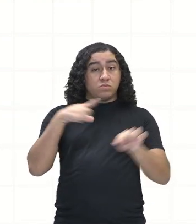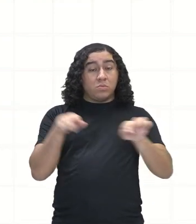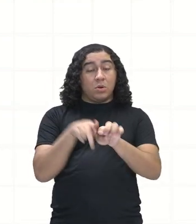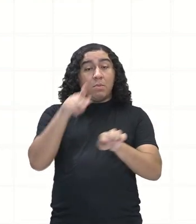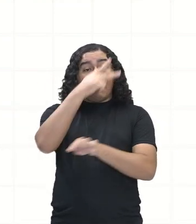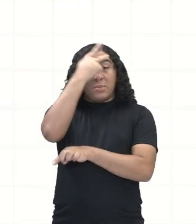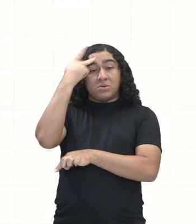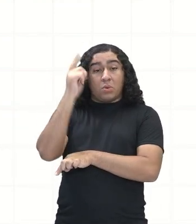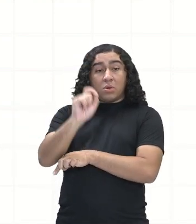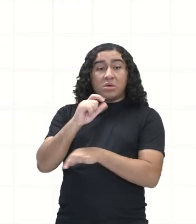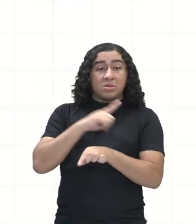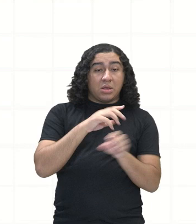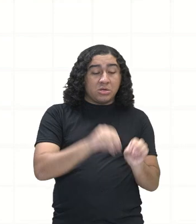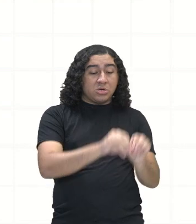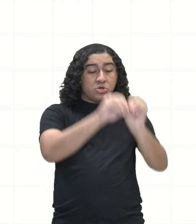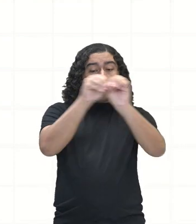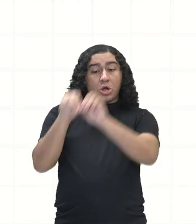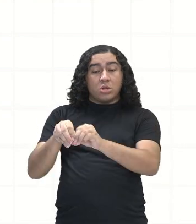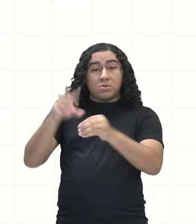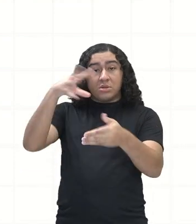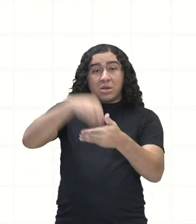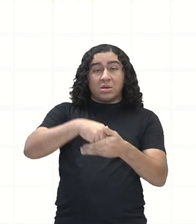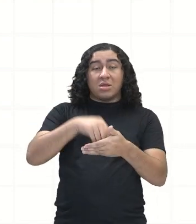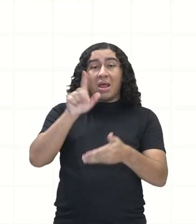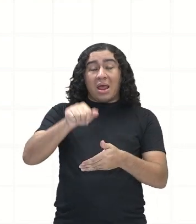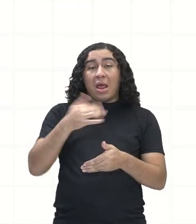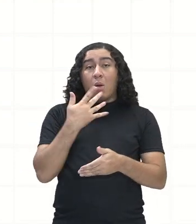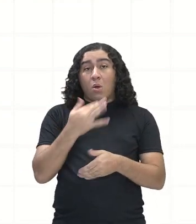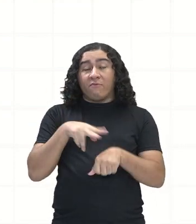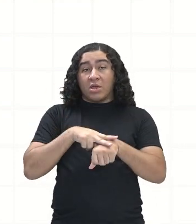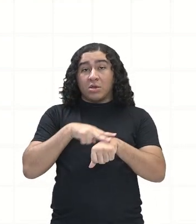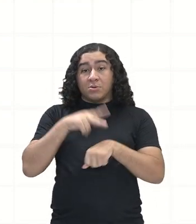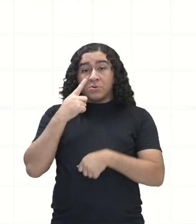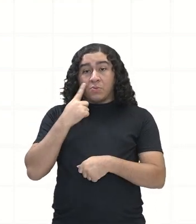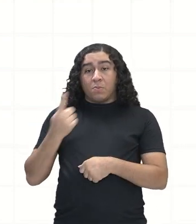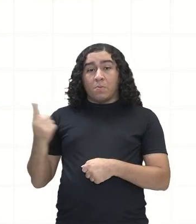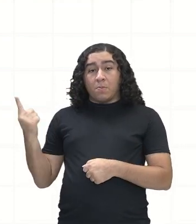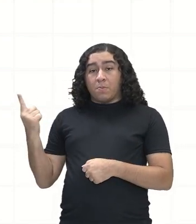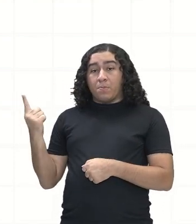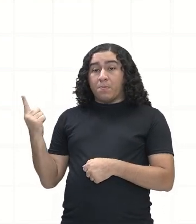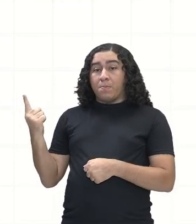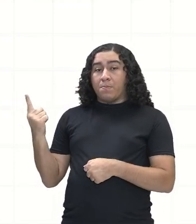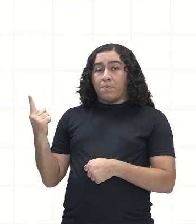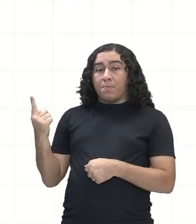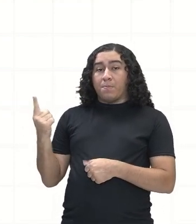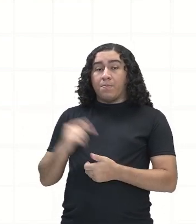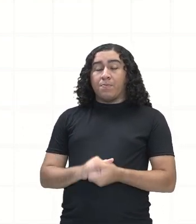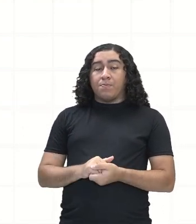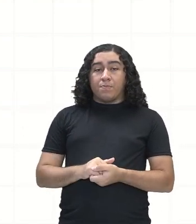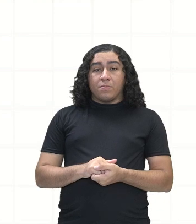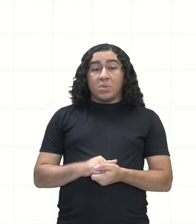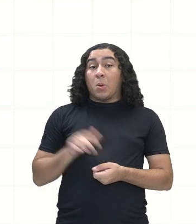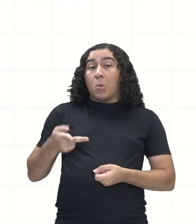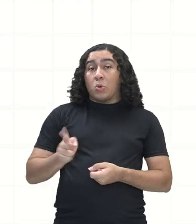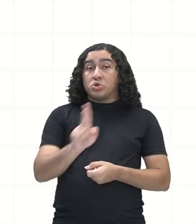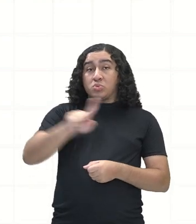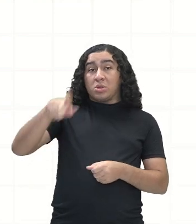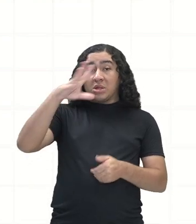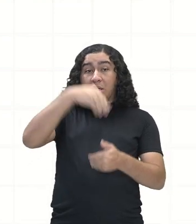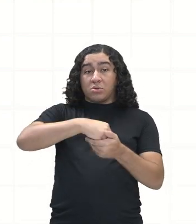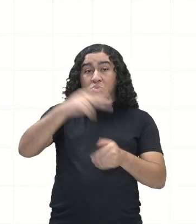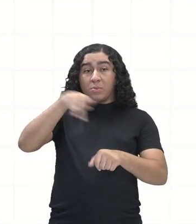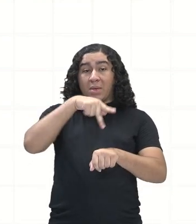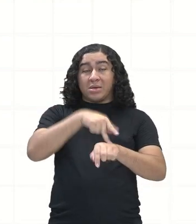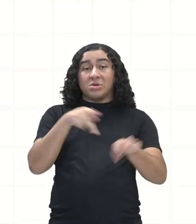os deslocados, que são os pontinhos verdes aí, né? Pessoas que não saem do país de onde elas estão, mas elas têm que